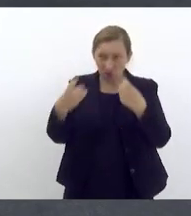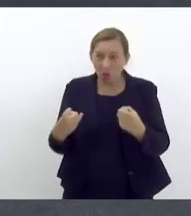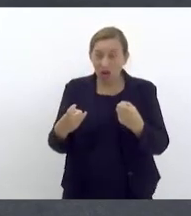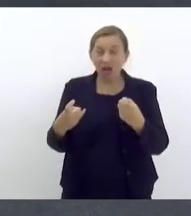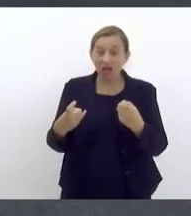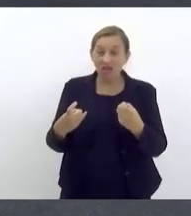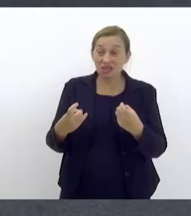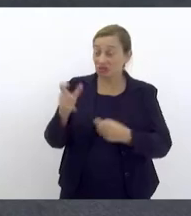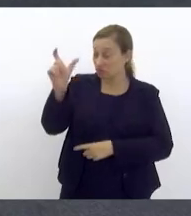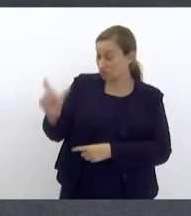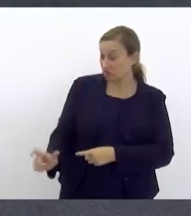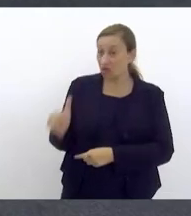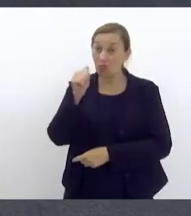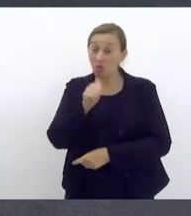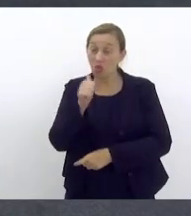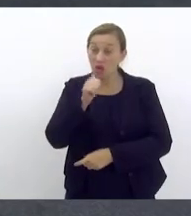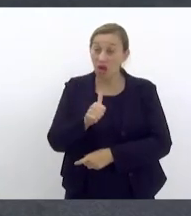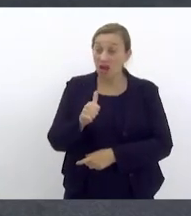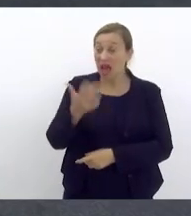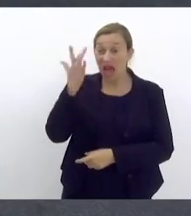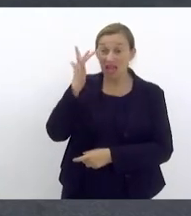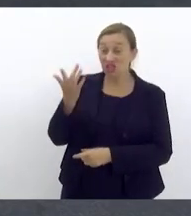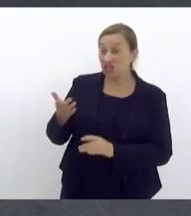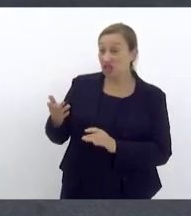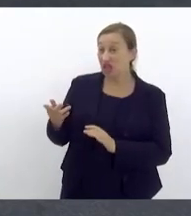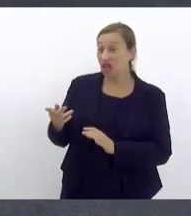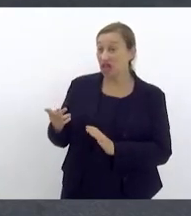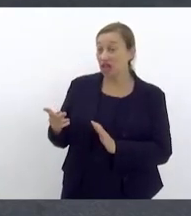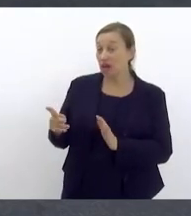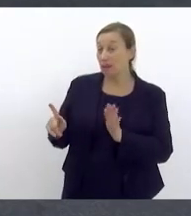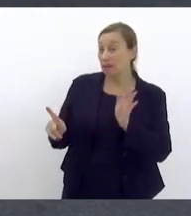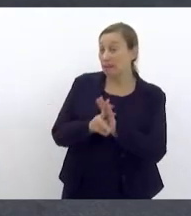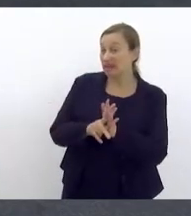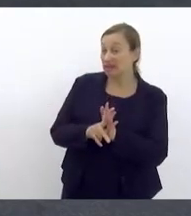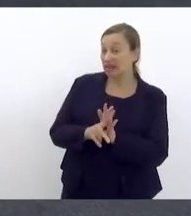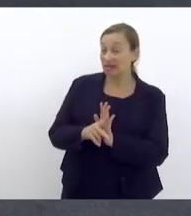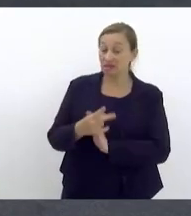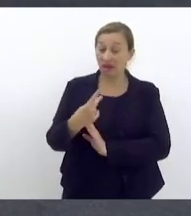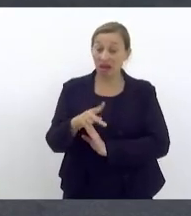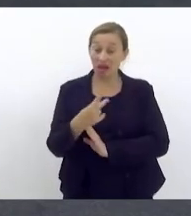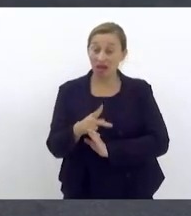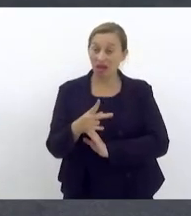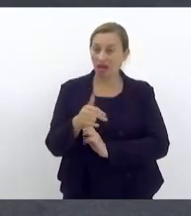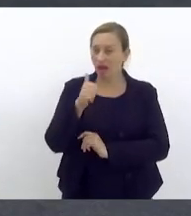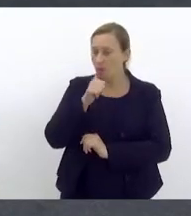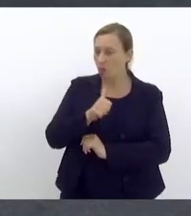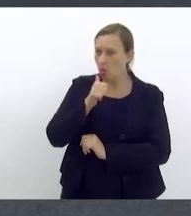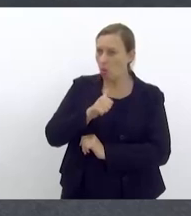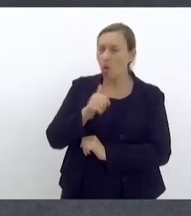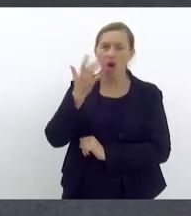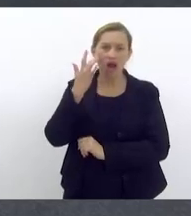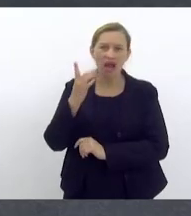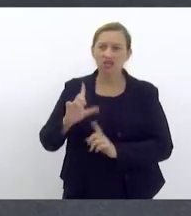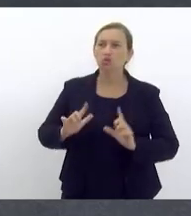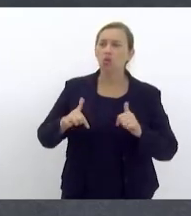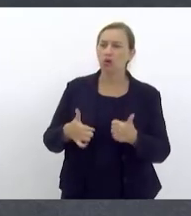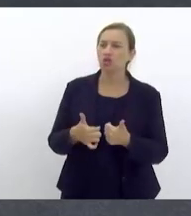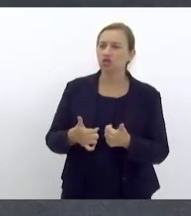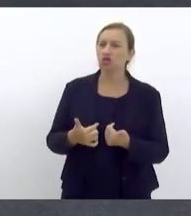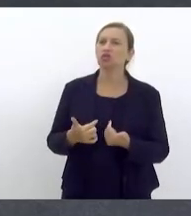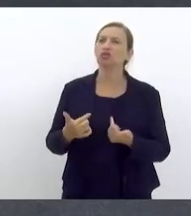se comporta como se ela fosse uma propriedade dele então nesse sentido é fundamental que haja também ações